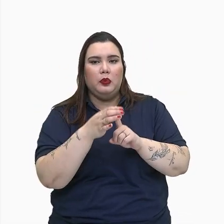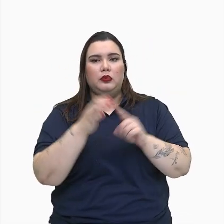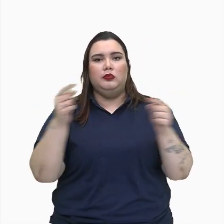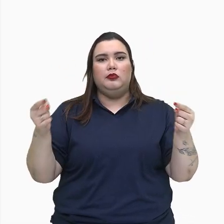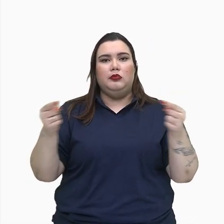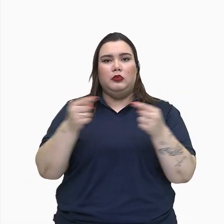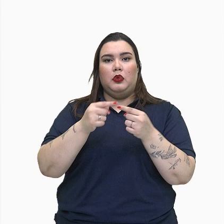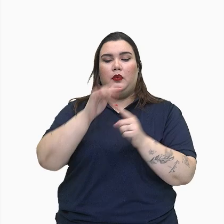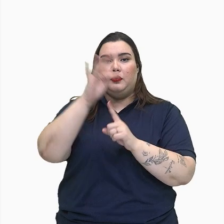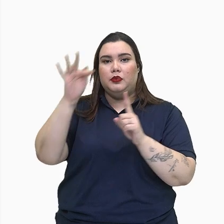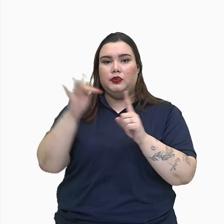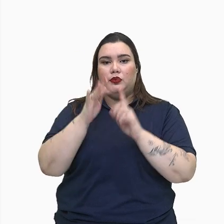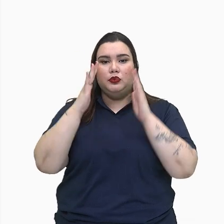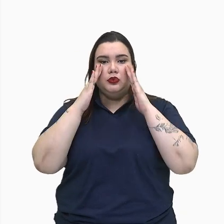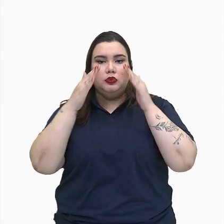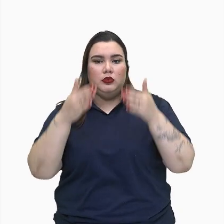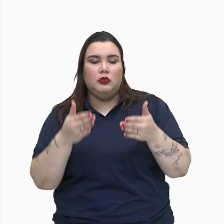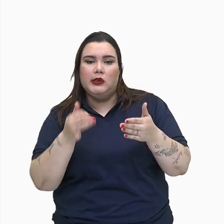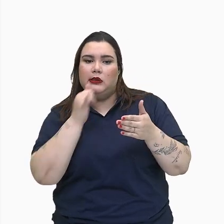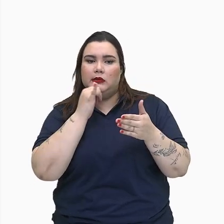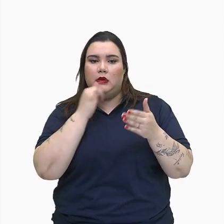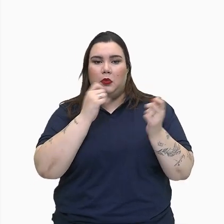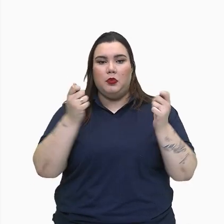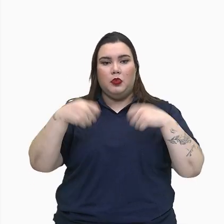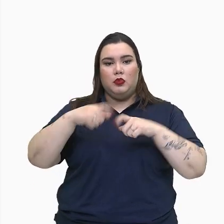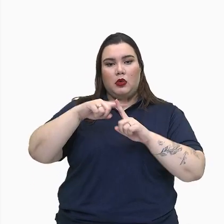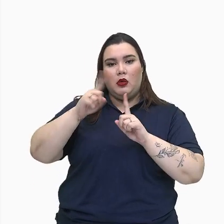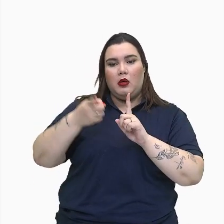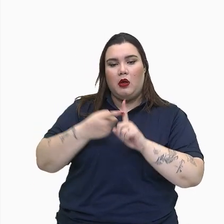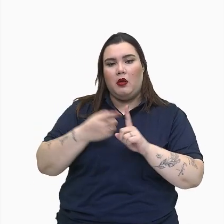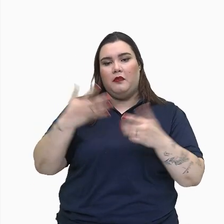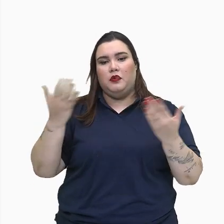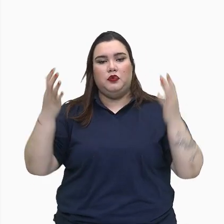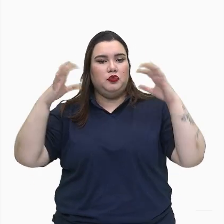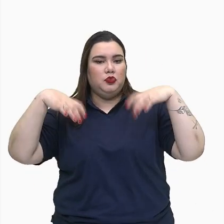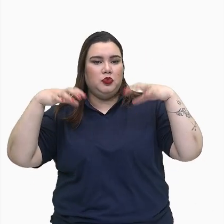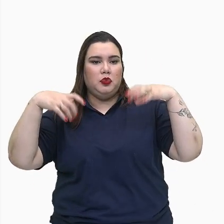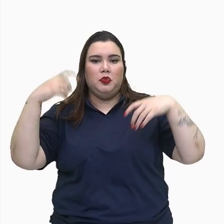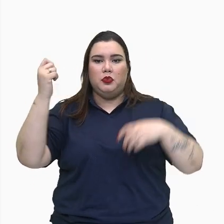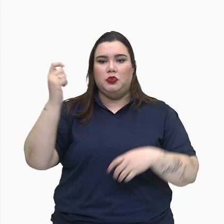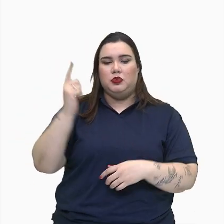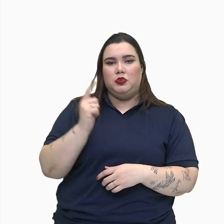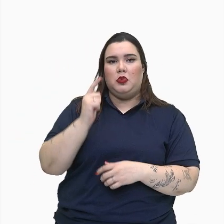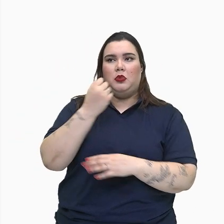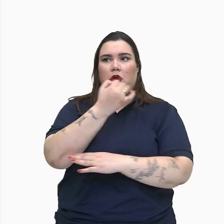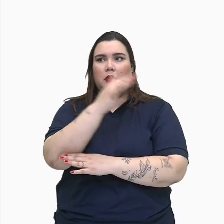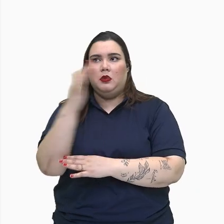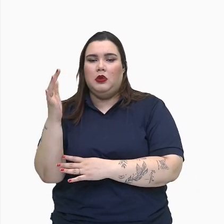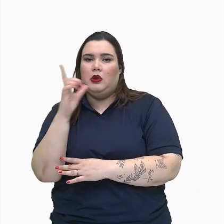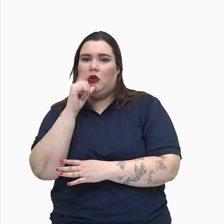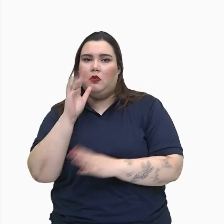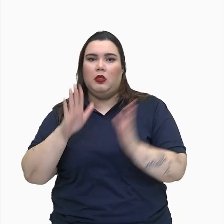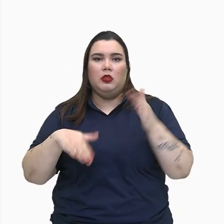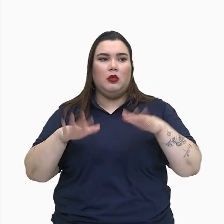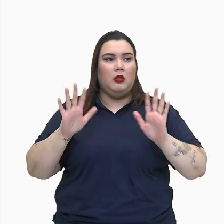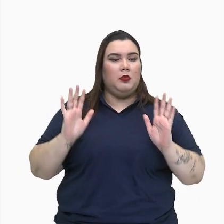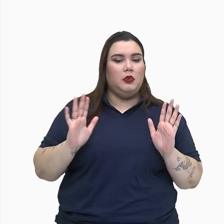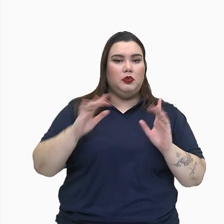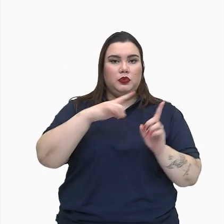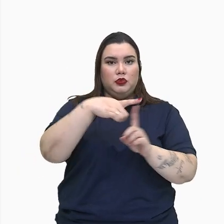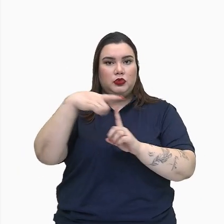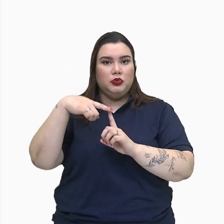função específica, seja de fertilidade, da chuva, do sol, da natureza, da água, independente de quais sejam esses